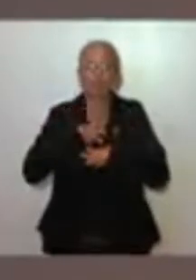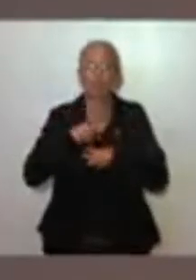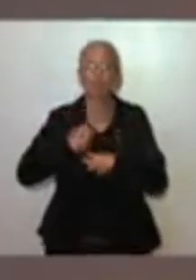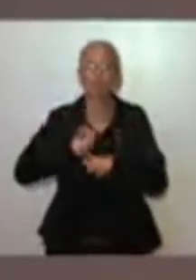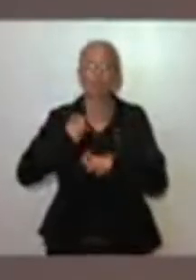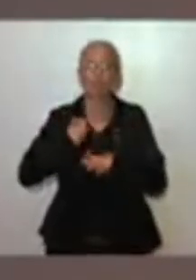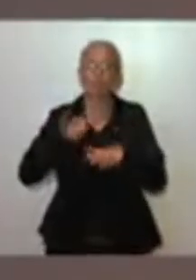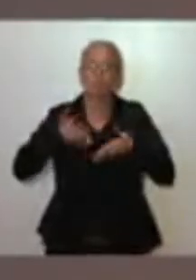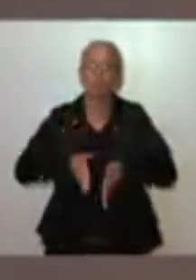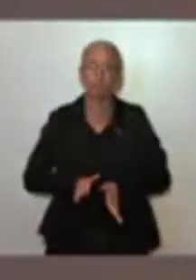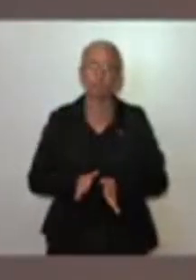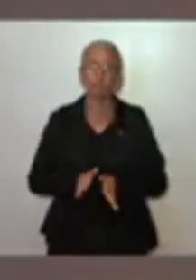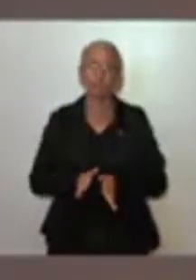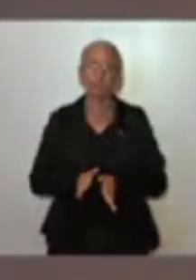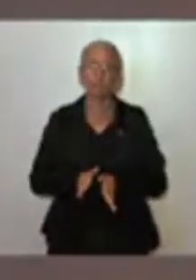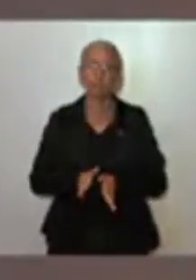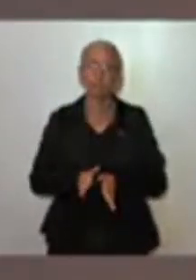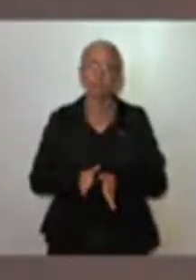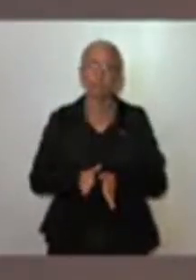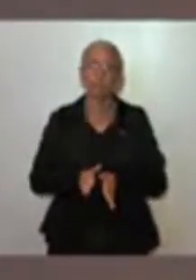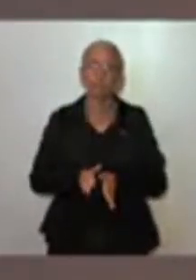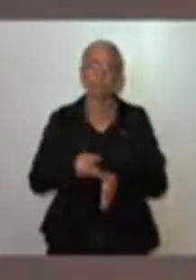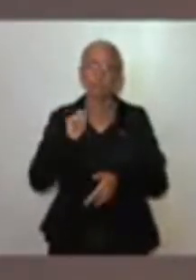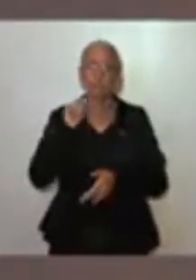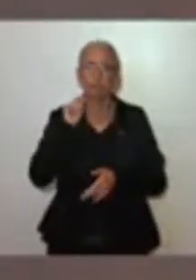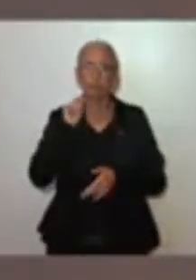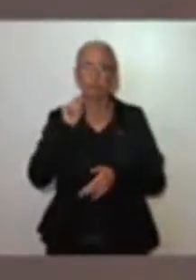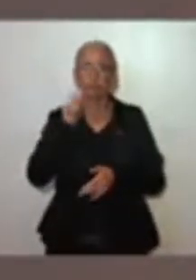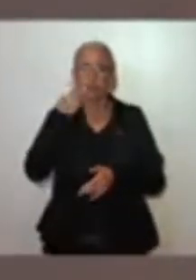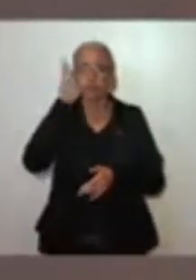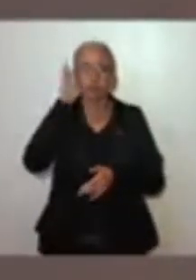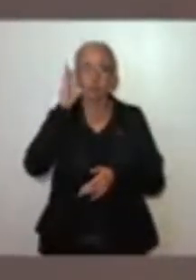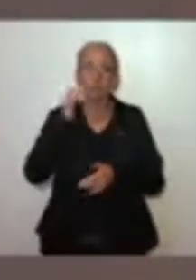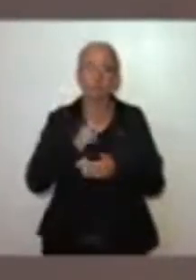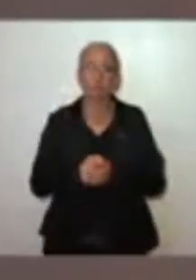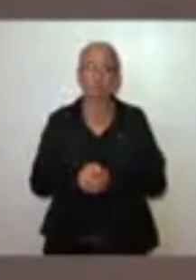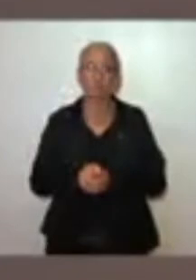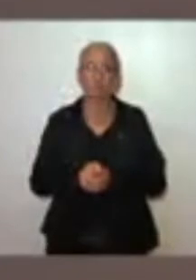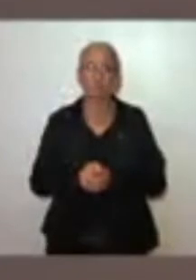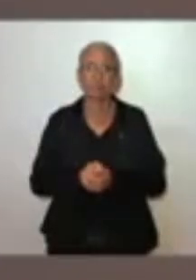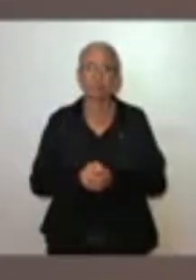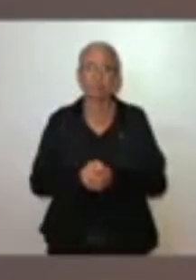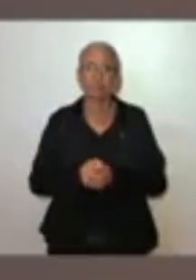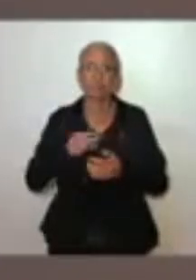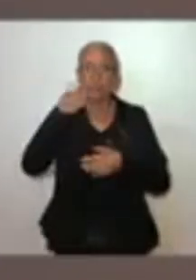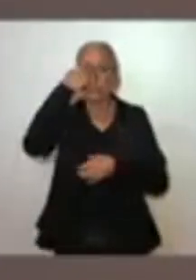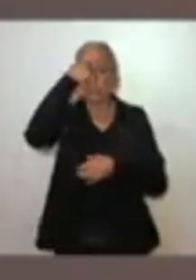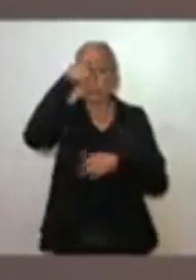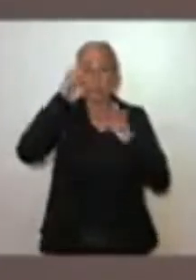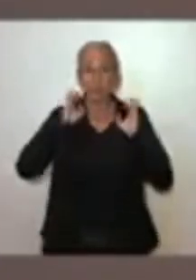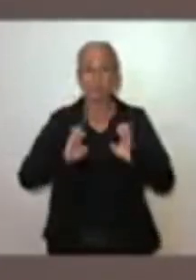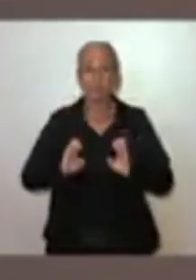e portanto de uma racionalidade nisso e a cidadania